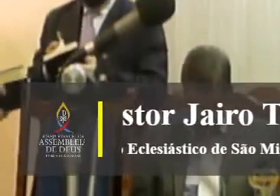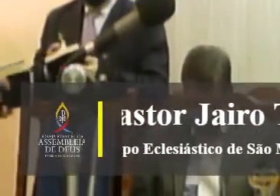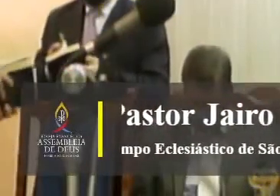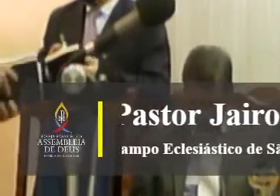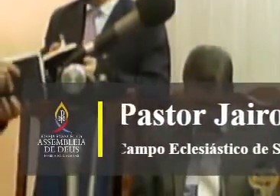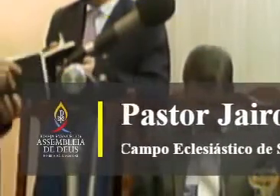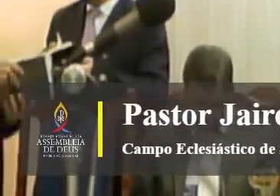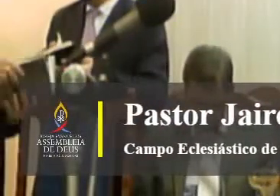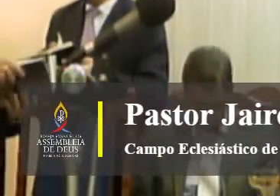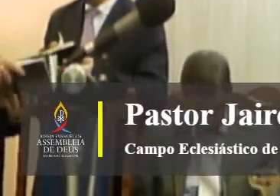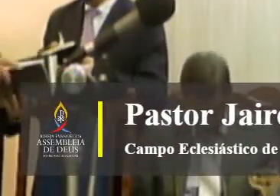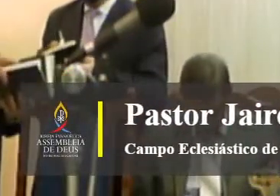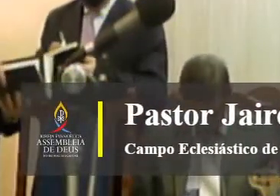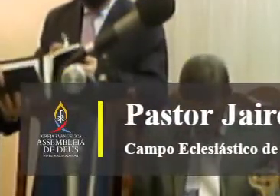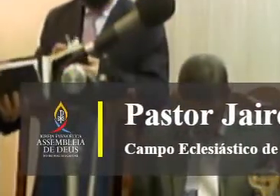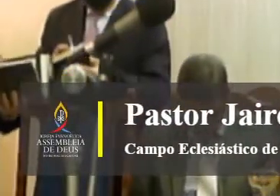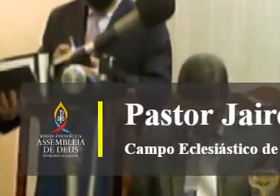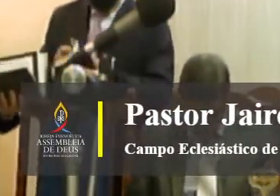Meus irmãos, a paz do Senhor.